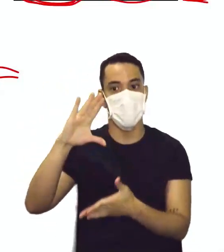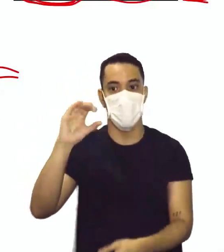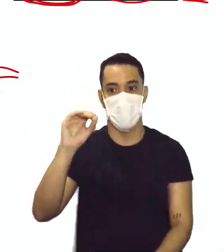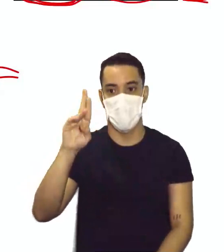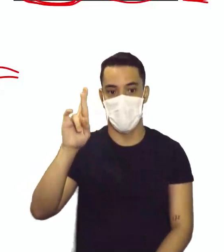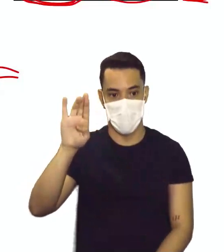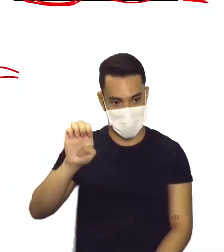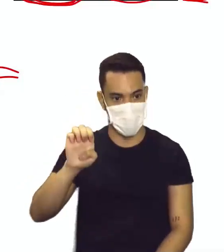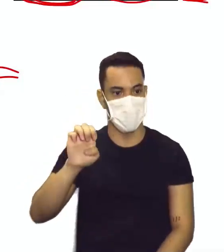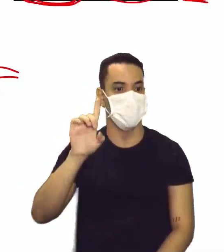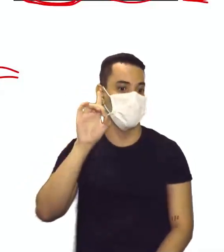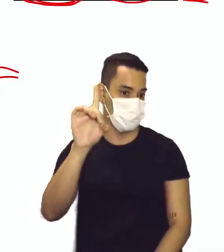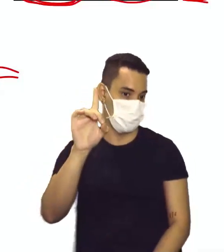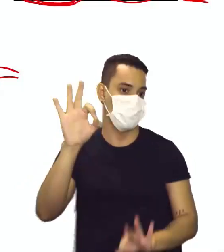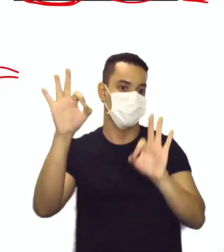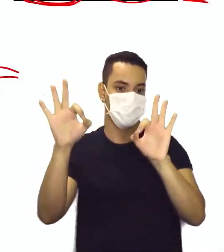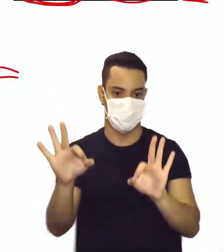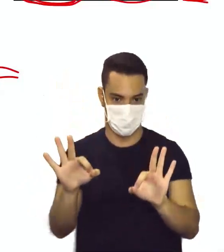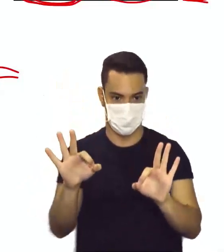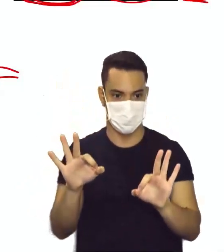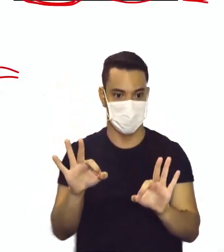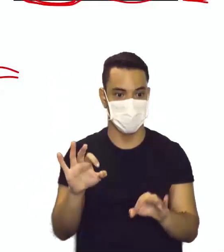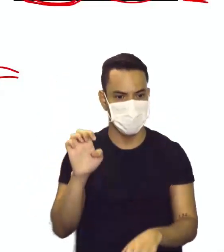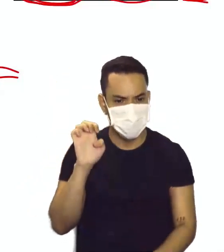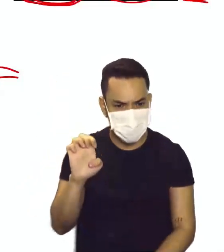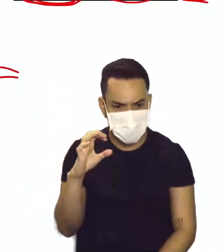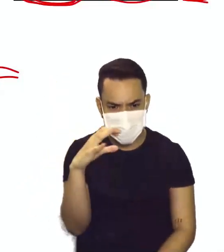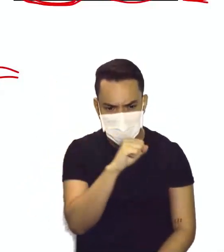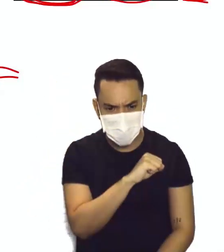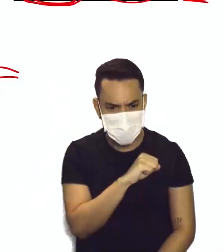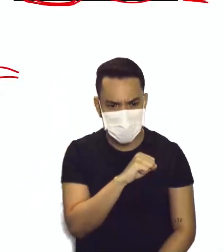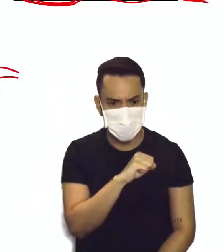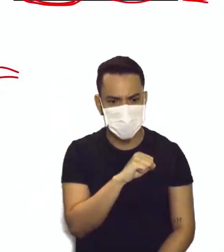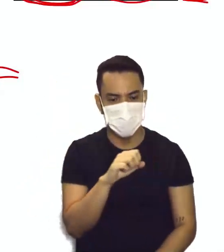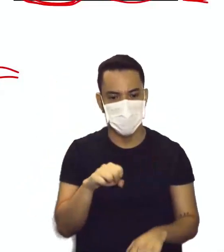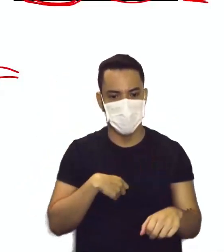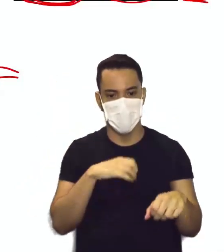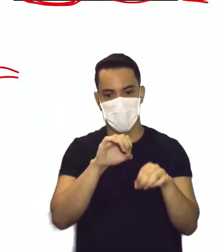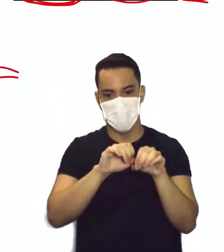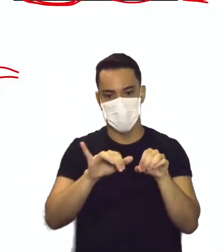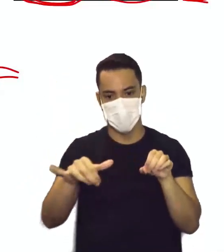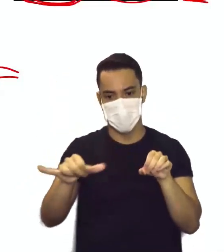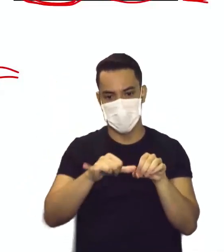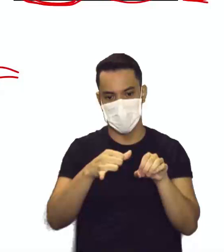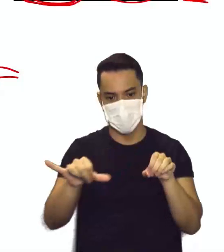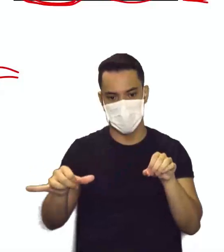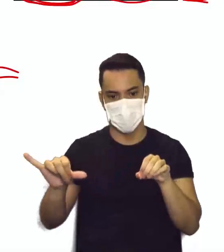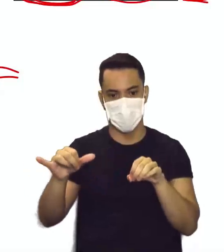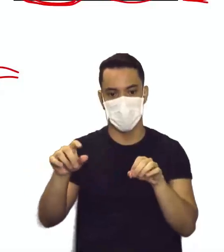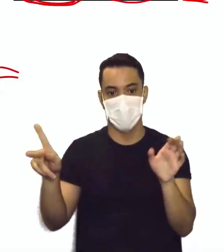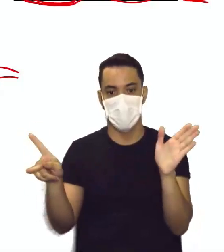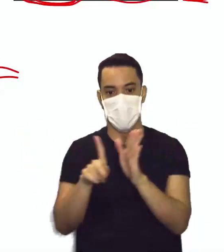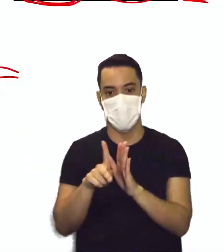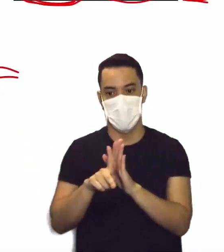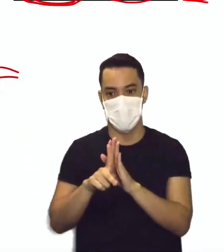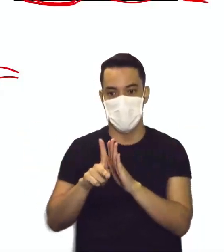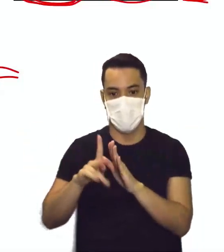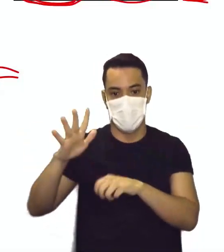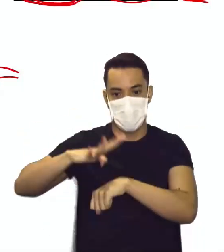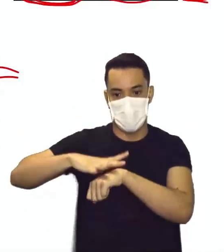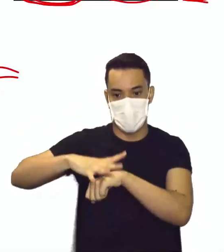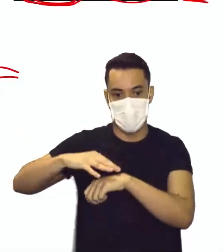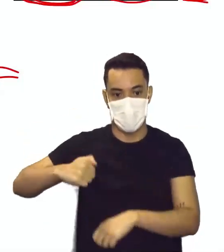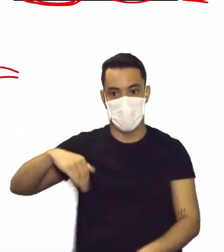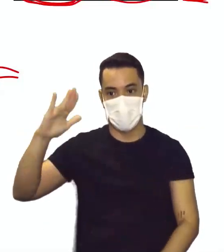gente fica com a letra D. Vamos ver aqui a letra E rapidinho. Ele fala que a condutividade do alumínio é maior que